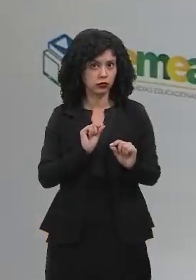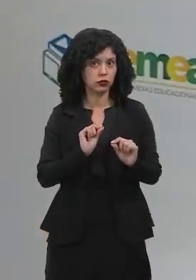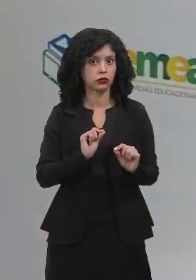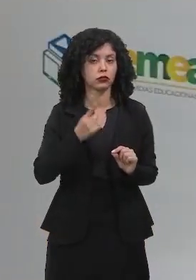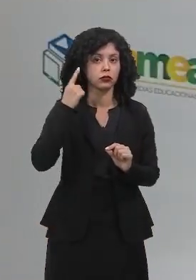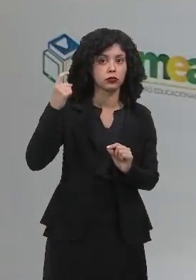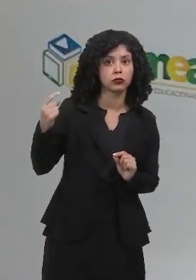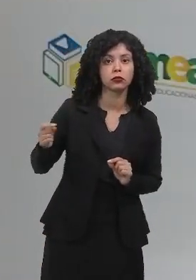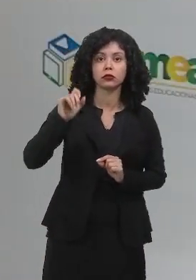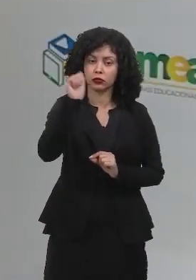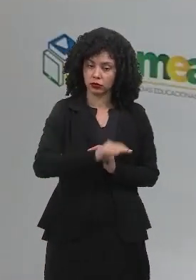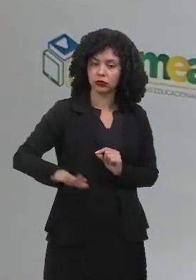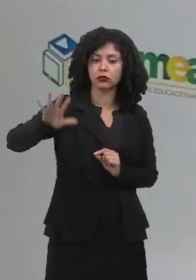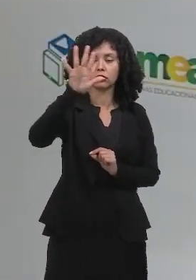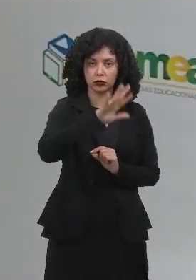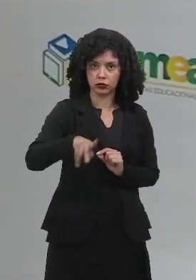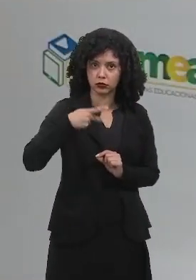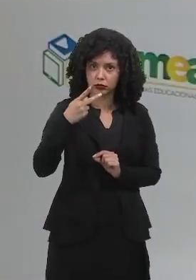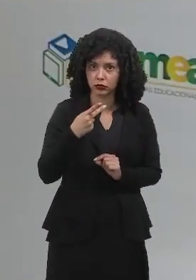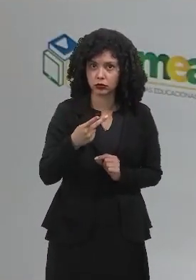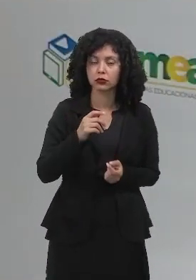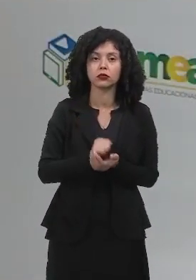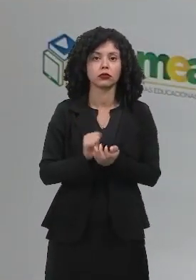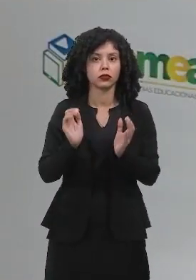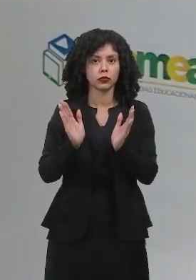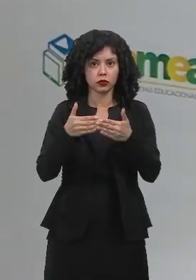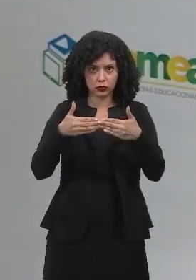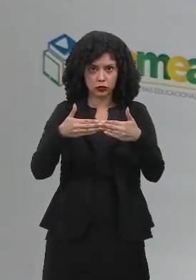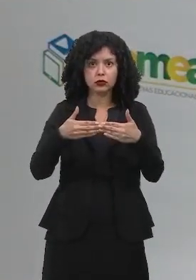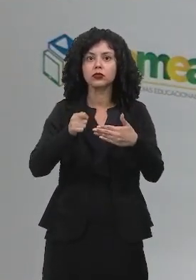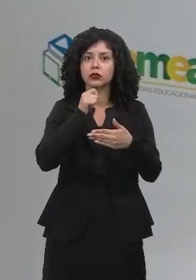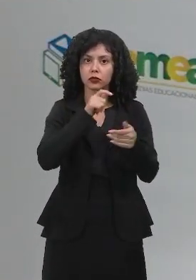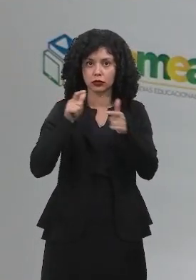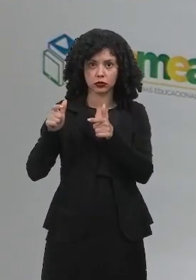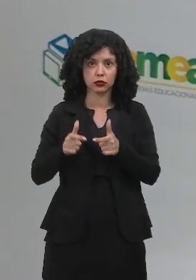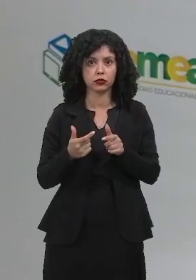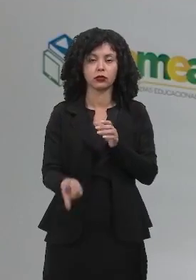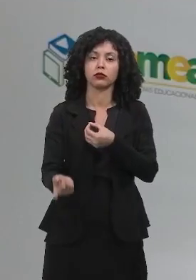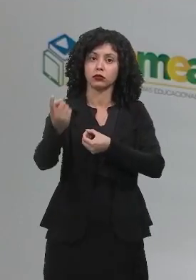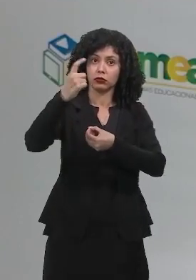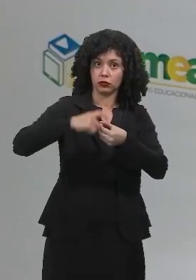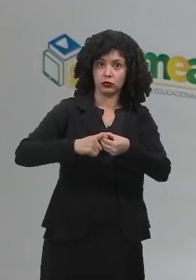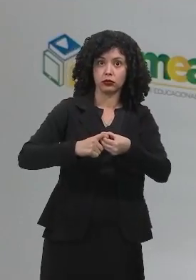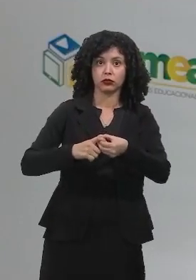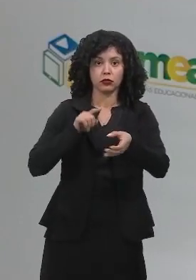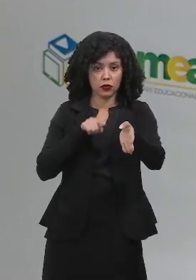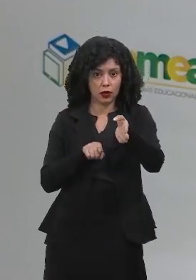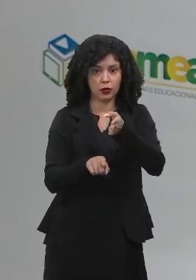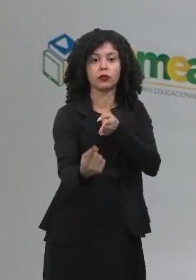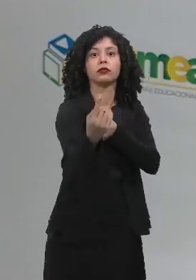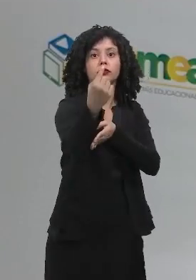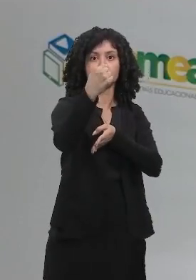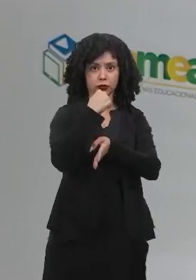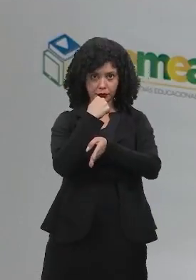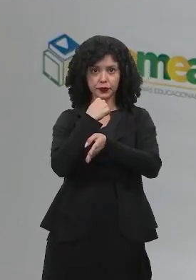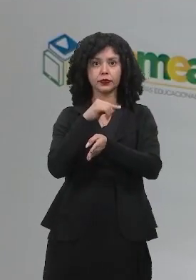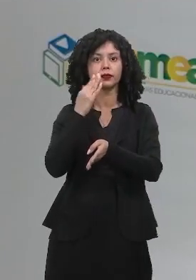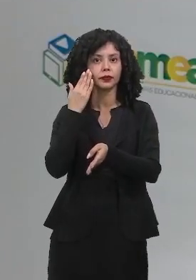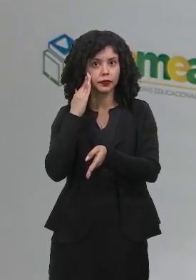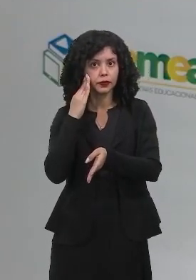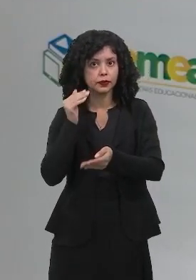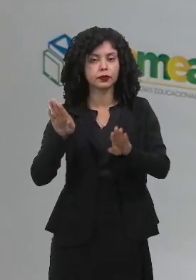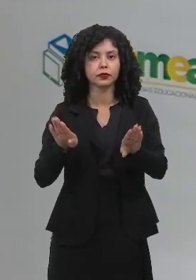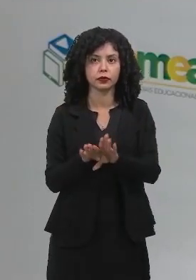um som que geralmente você emite esse som num ambiente fechado e você vai ter um retorno desse som. Isso é o eco. Então